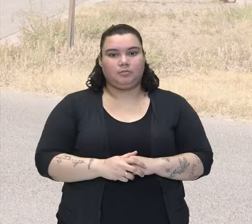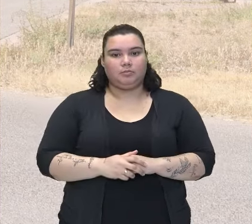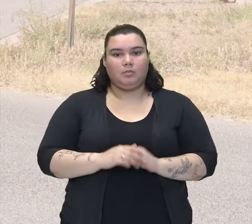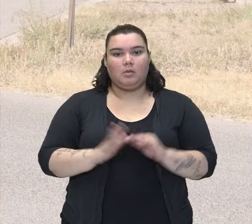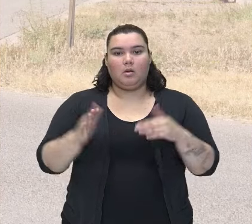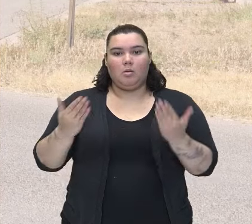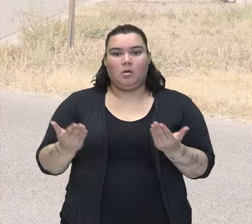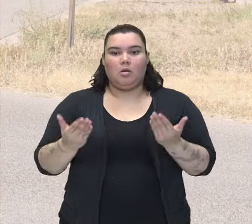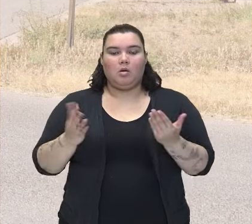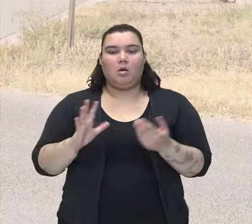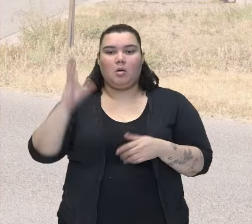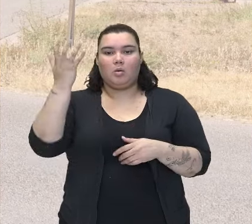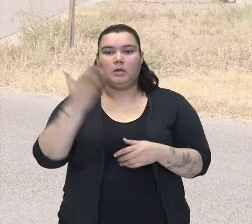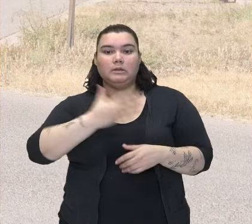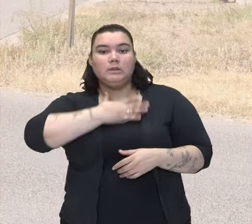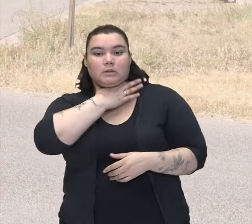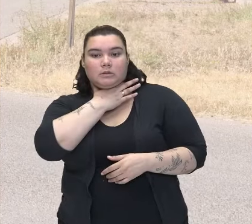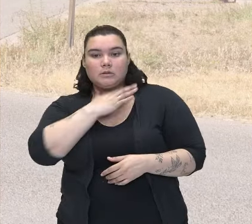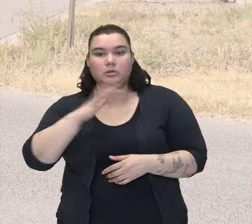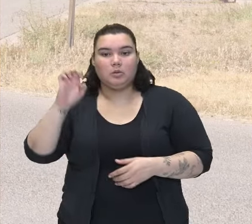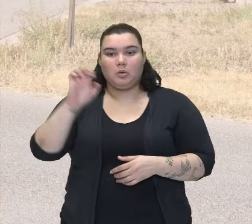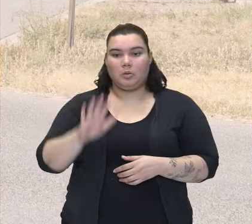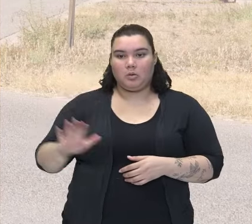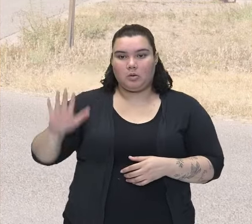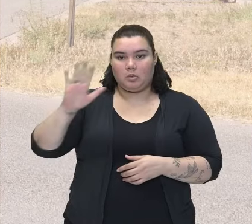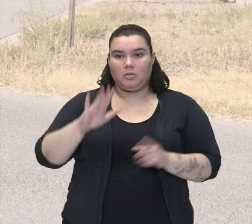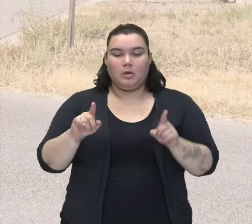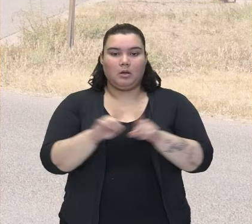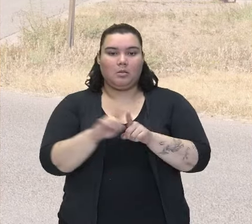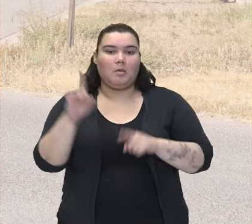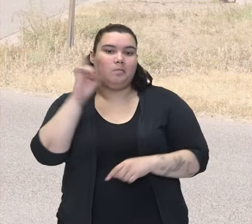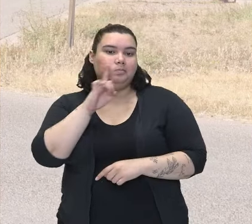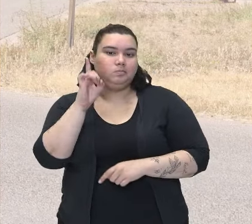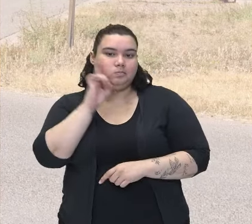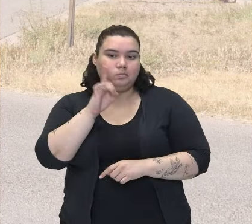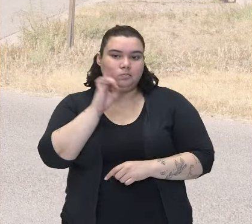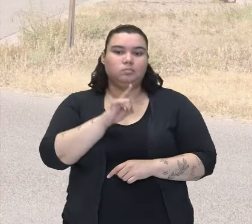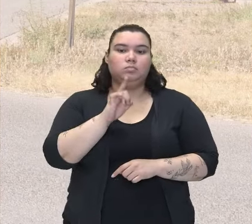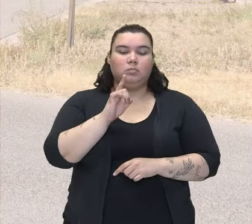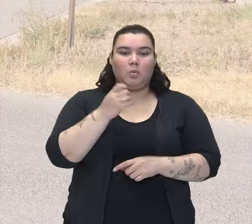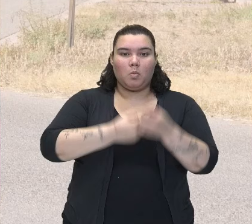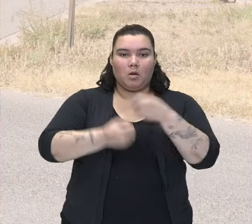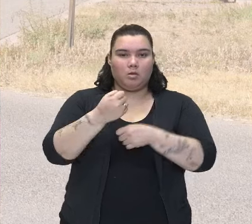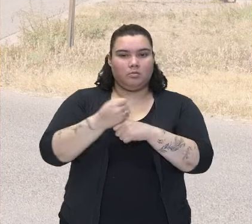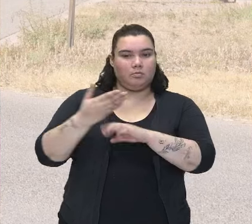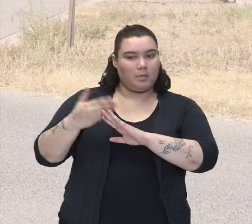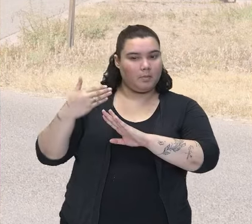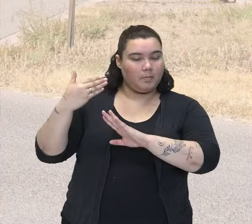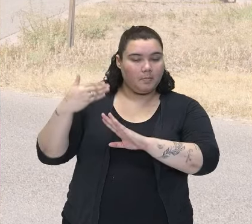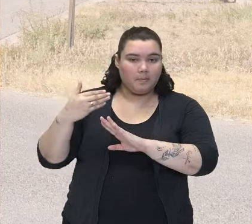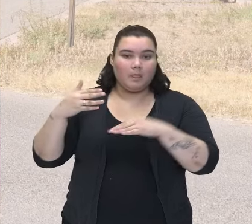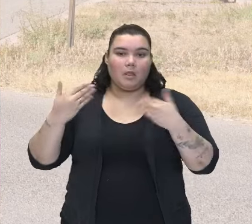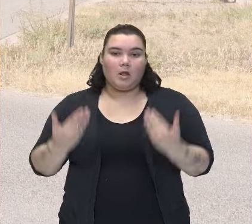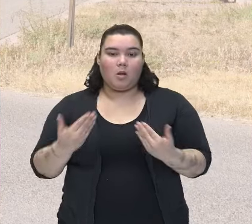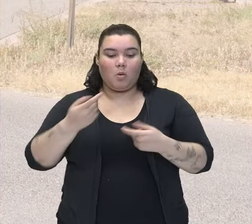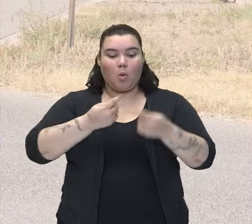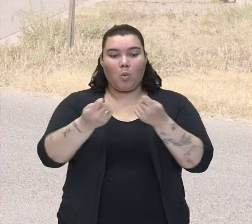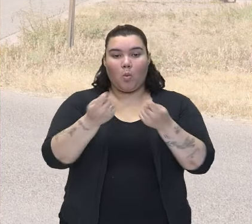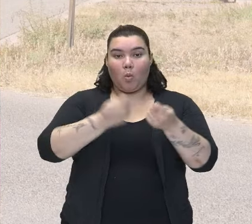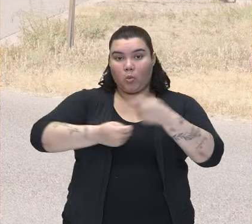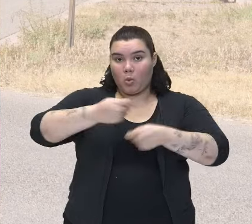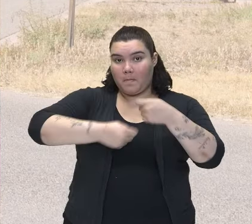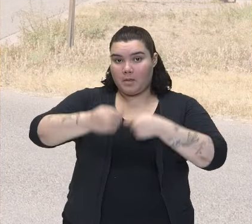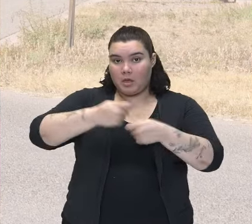ocorrida na Europa e nos Estados Unidos em anos recentes, o crescimento econômico verificado no